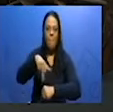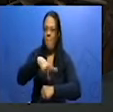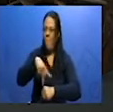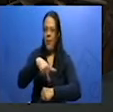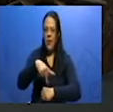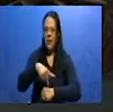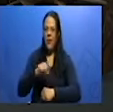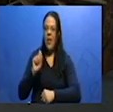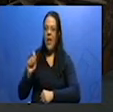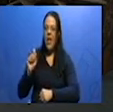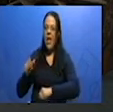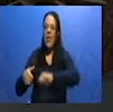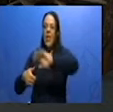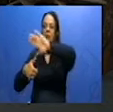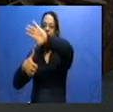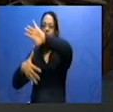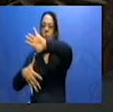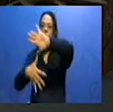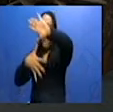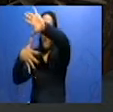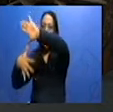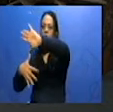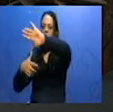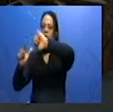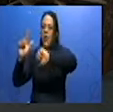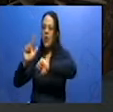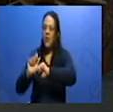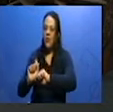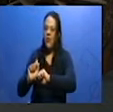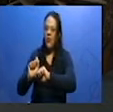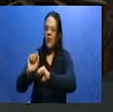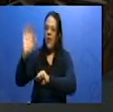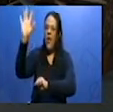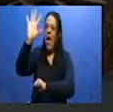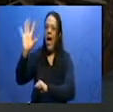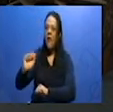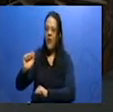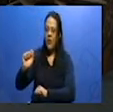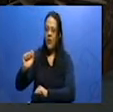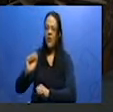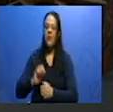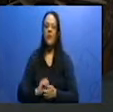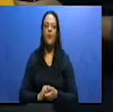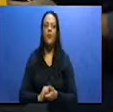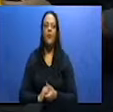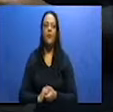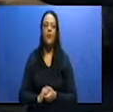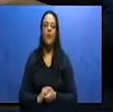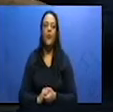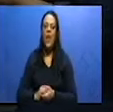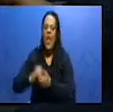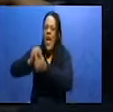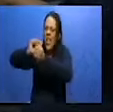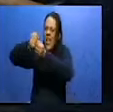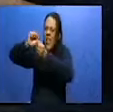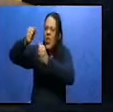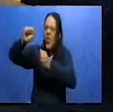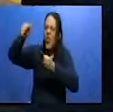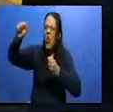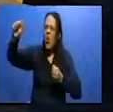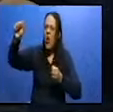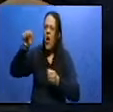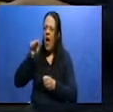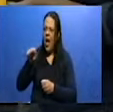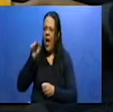A África é um continente. Então, tá bom. Olha lá como é grande a África. Dentro